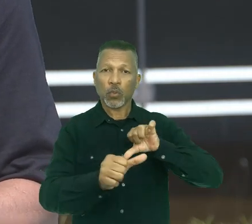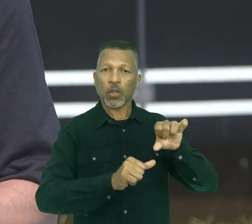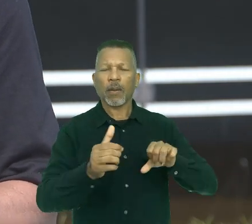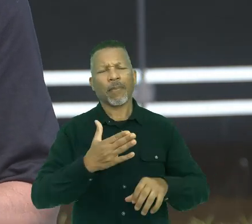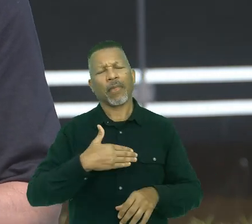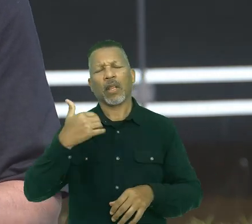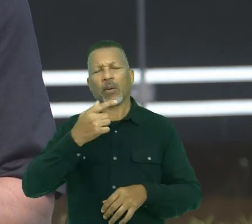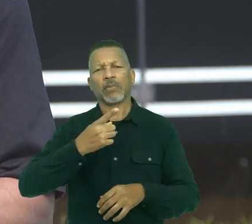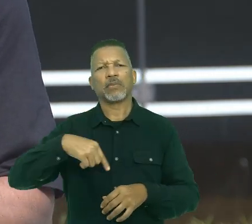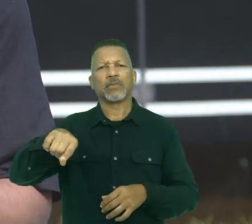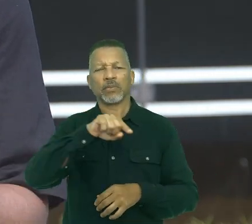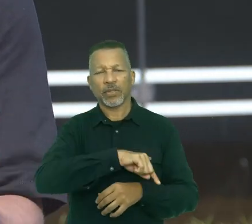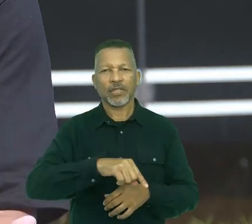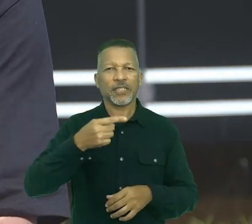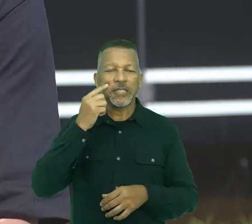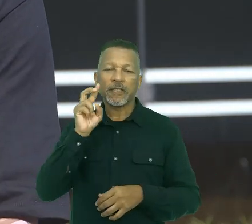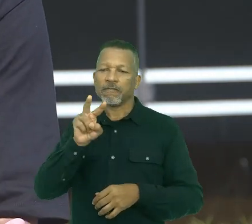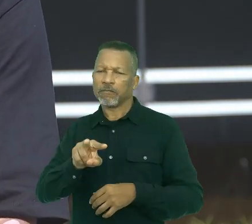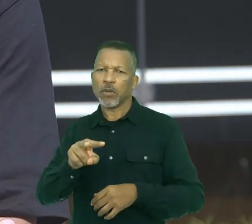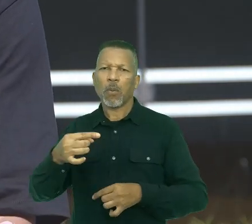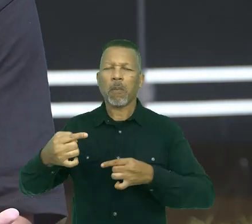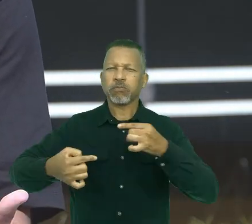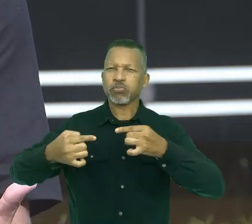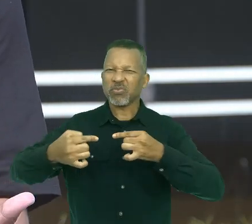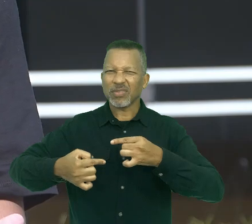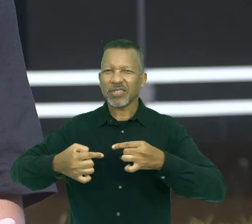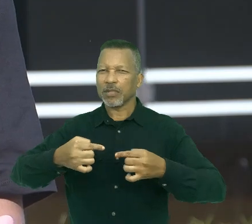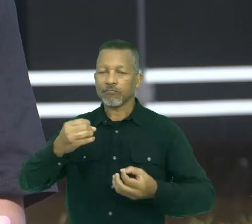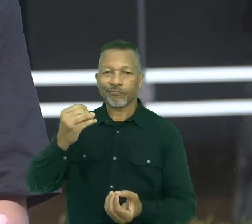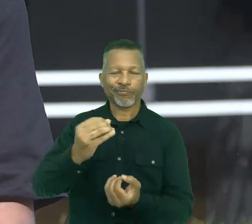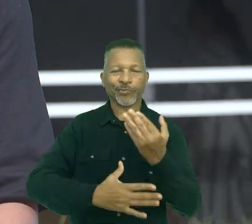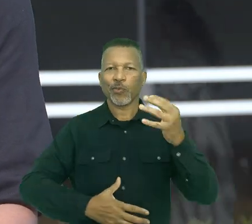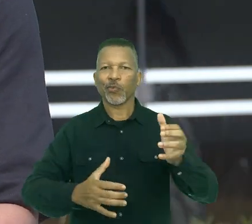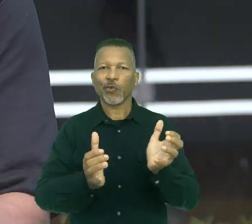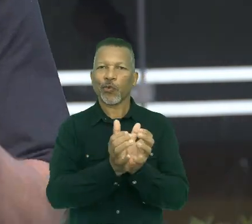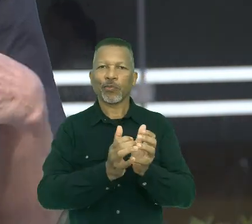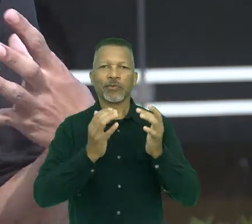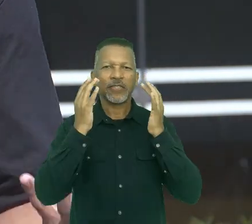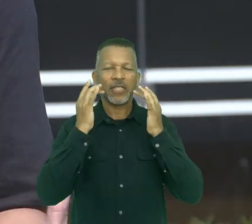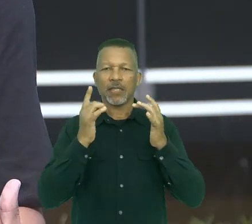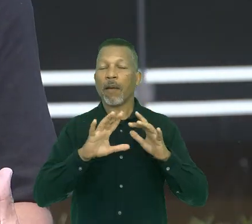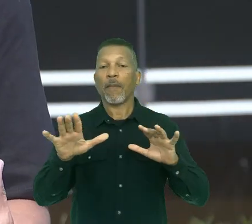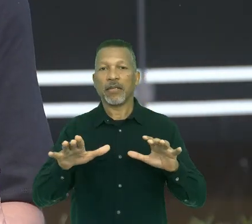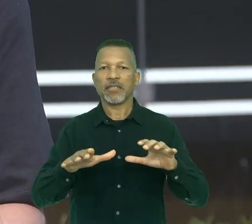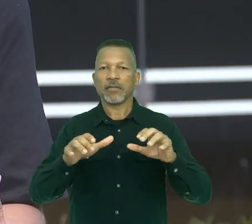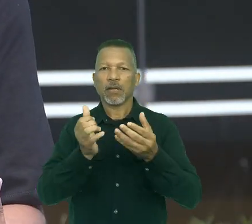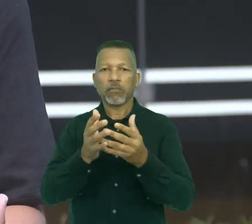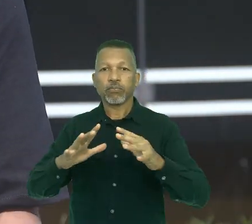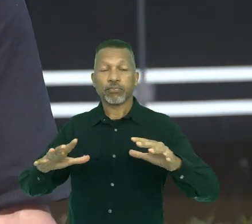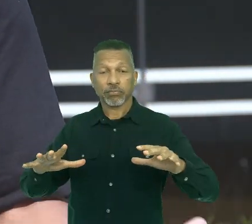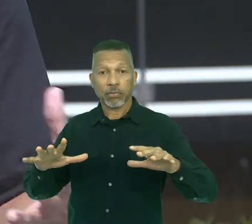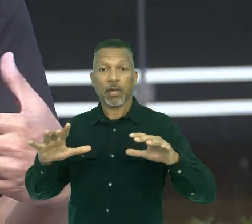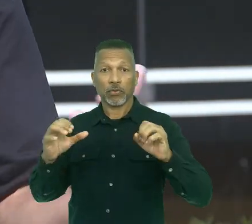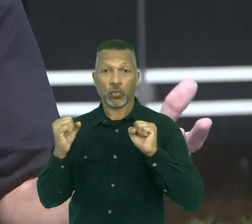interessante, porque a gente não vinha com a política e um pensamento de criar um grupo de teatro, mas de estruturar um equipamento cultural que recebesse os